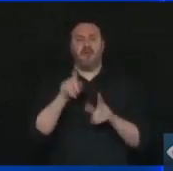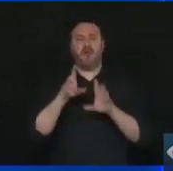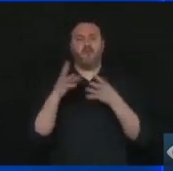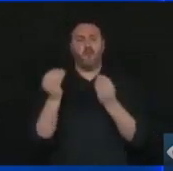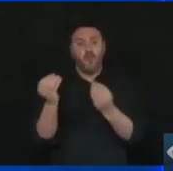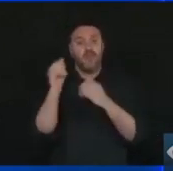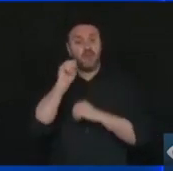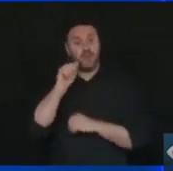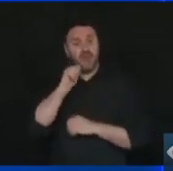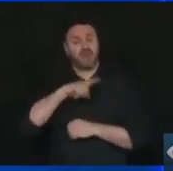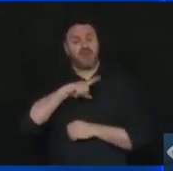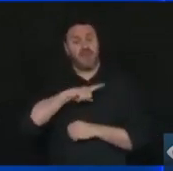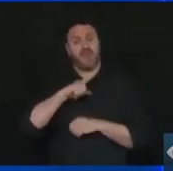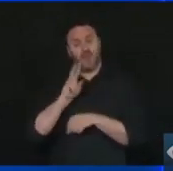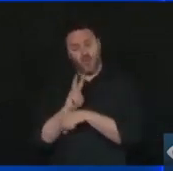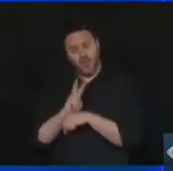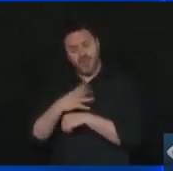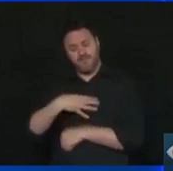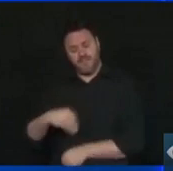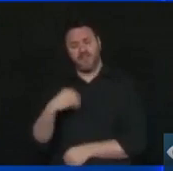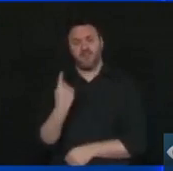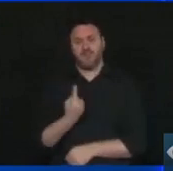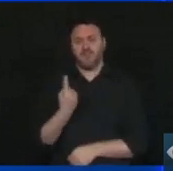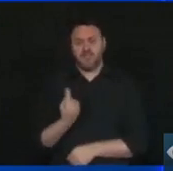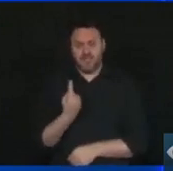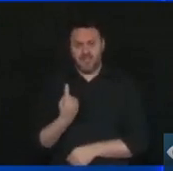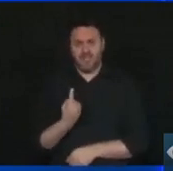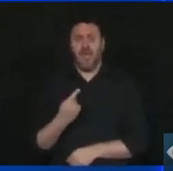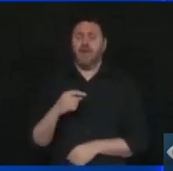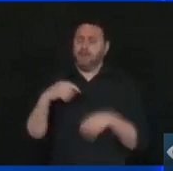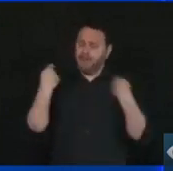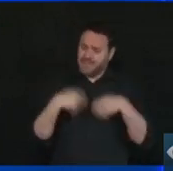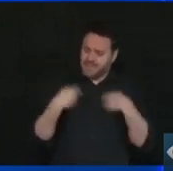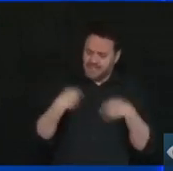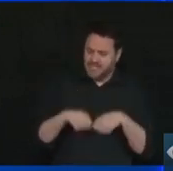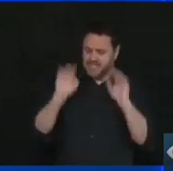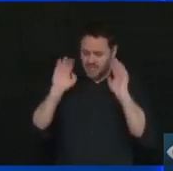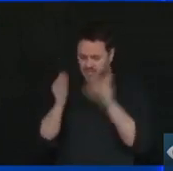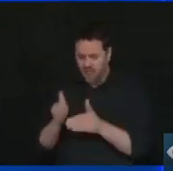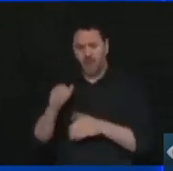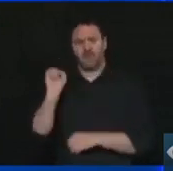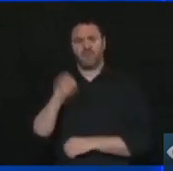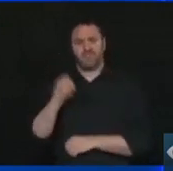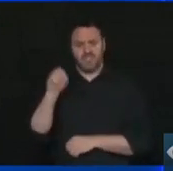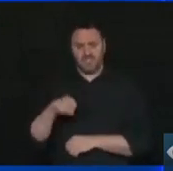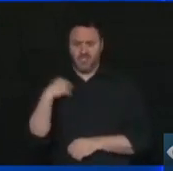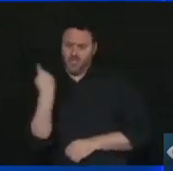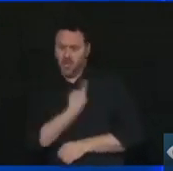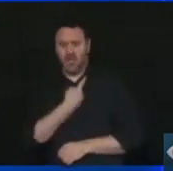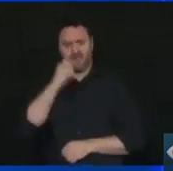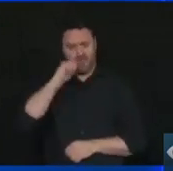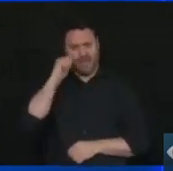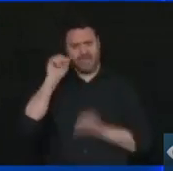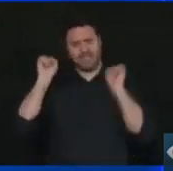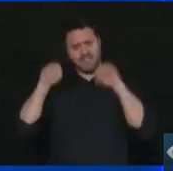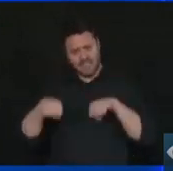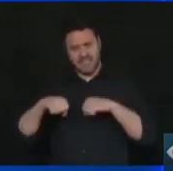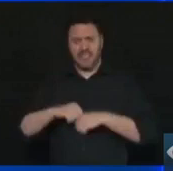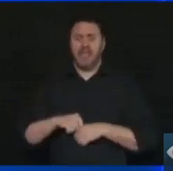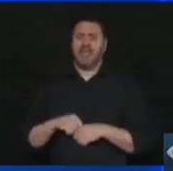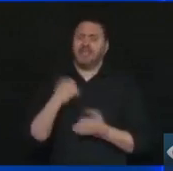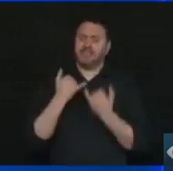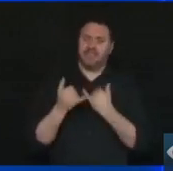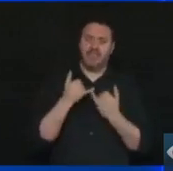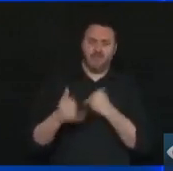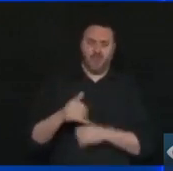sozinhas. Então, na realidade, nós precisamos de um olhar, sim, especial para a nossa condição. Eu dou um exemplo para vocês. Na